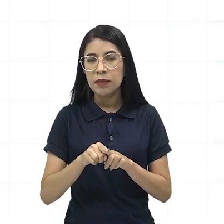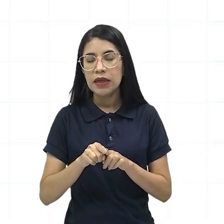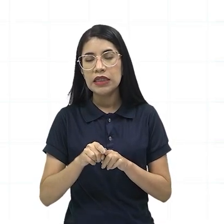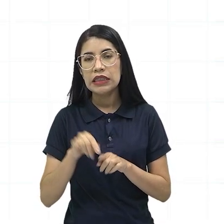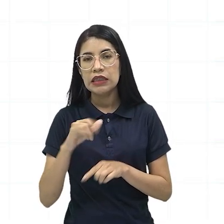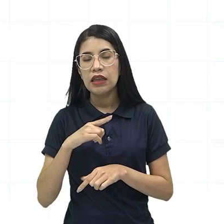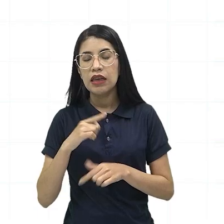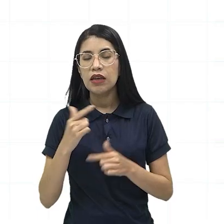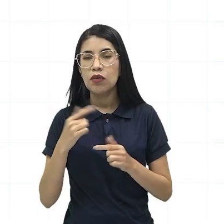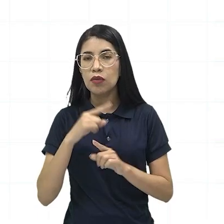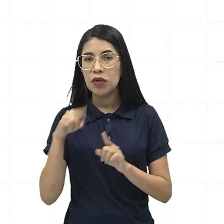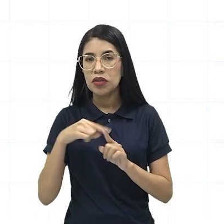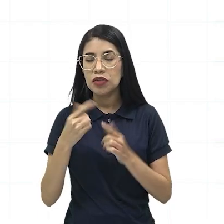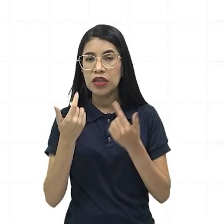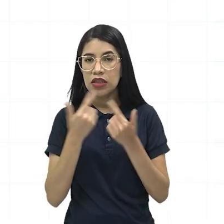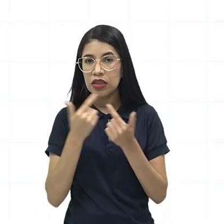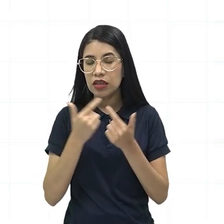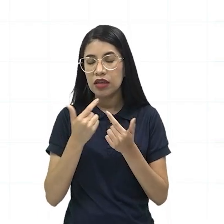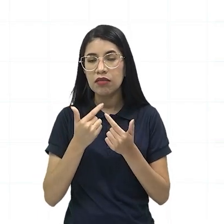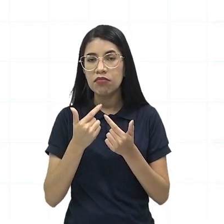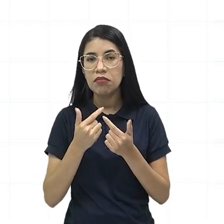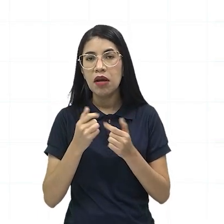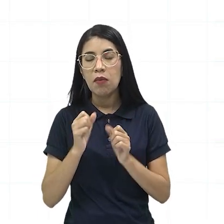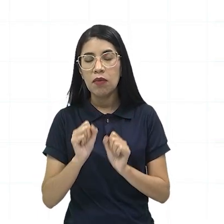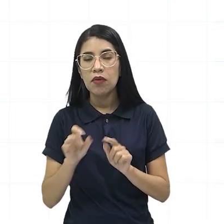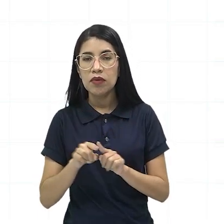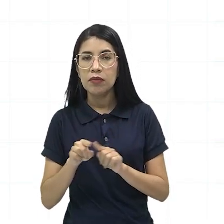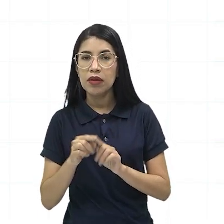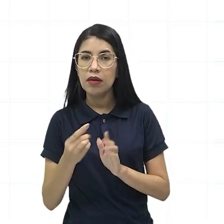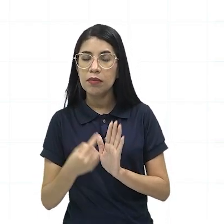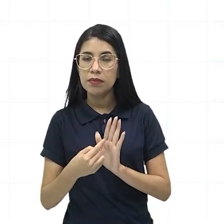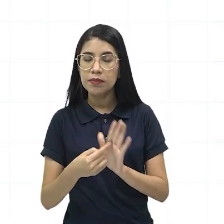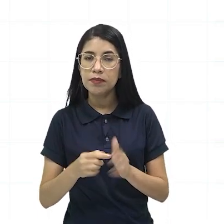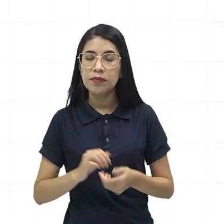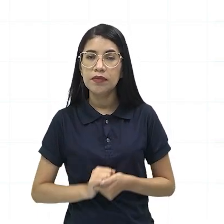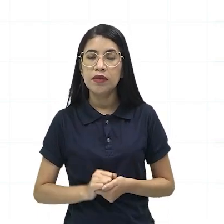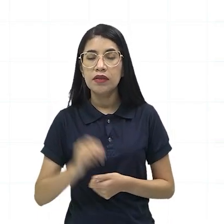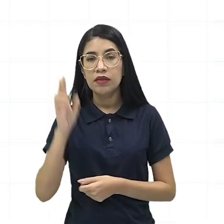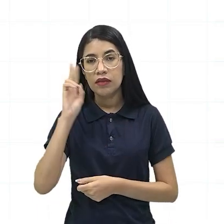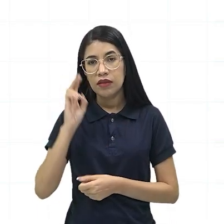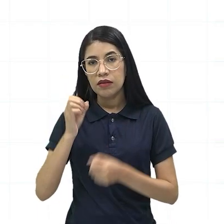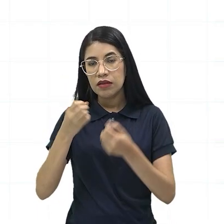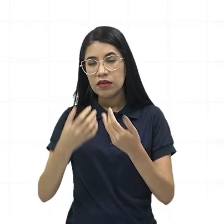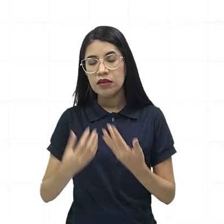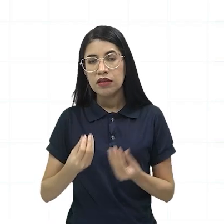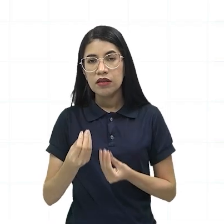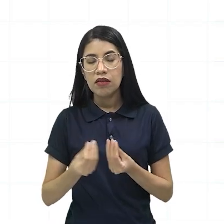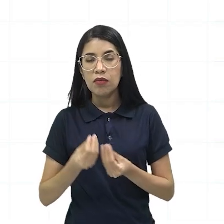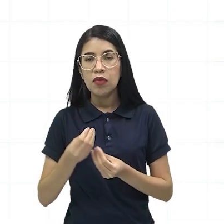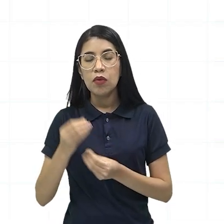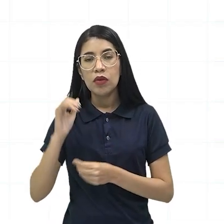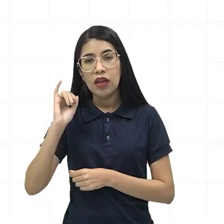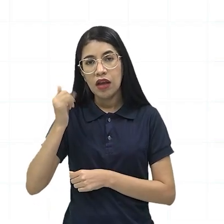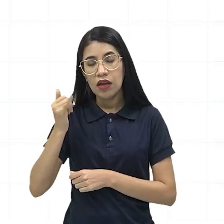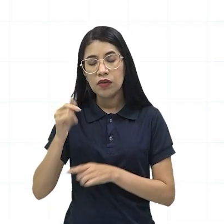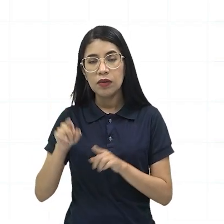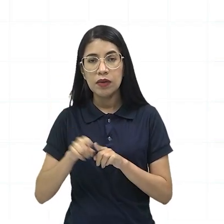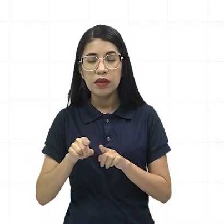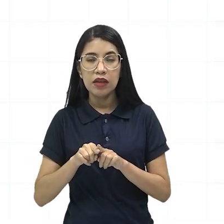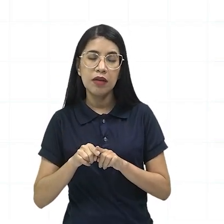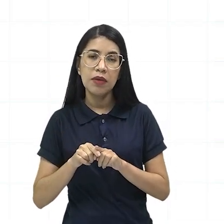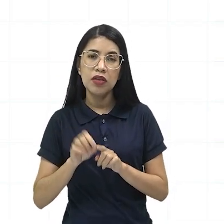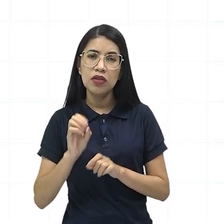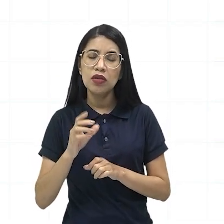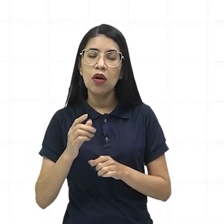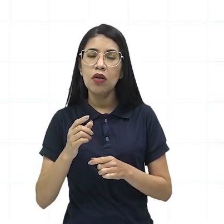moral que você tira desse evento cotidiano. Então a história pode ser contada por um narrador ou consistir apenas